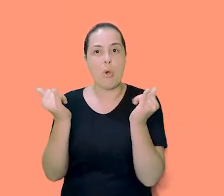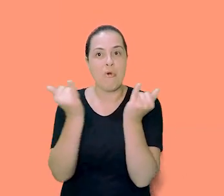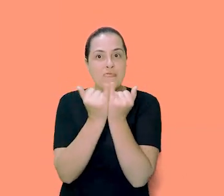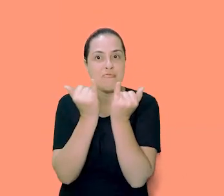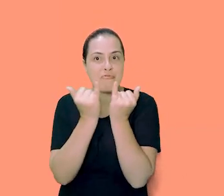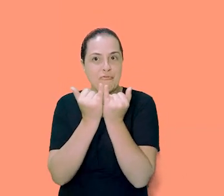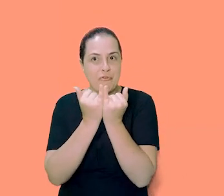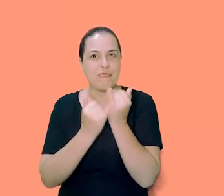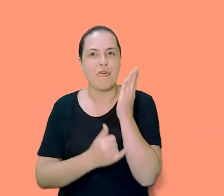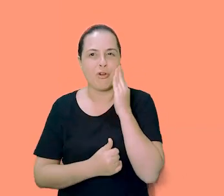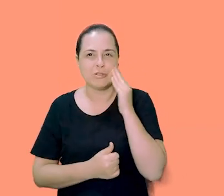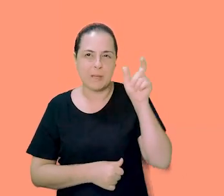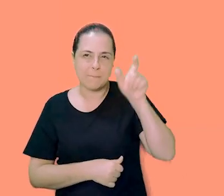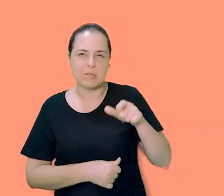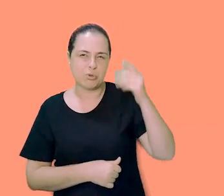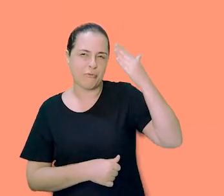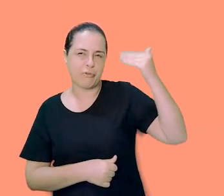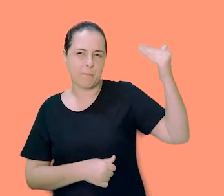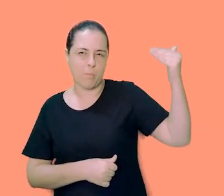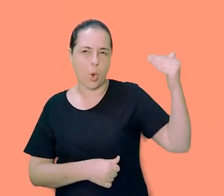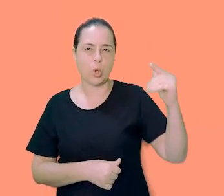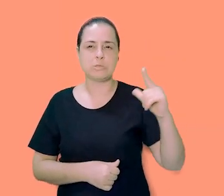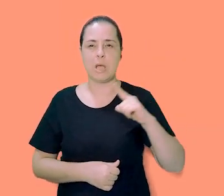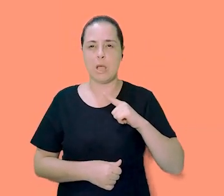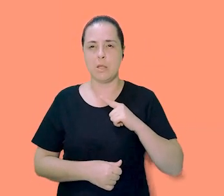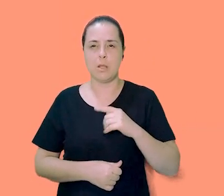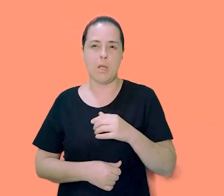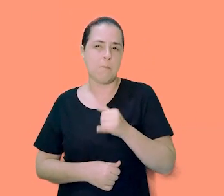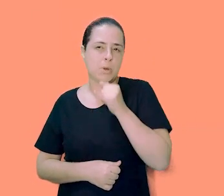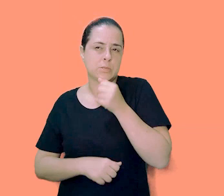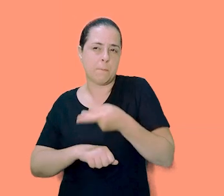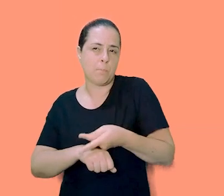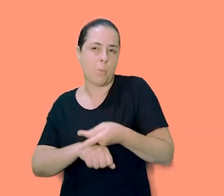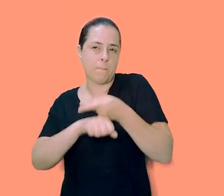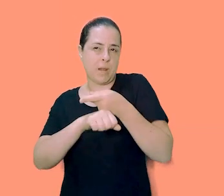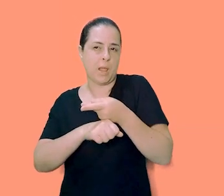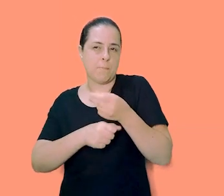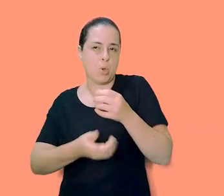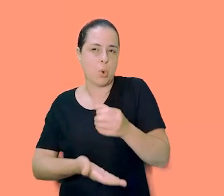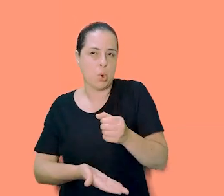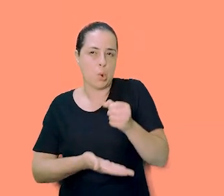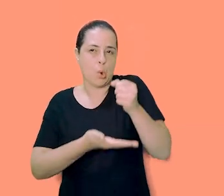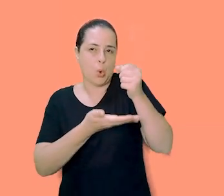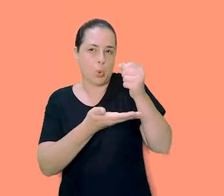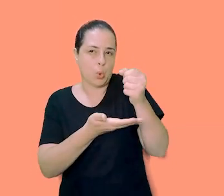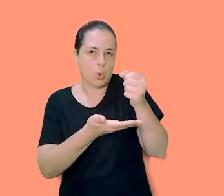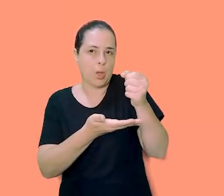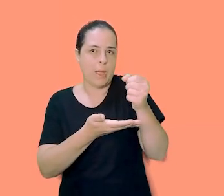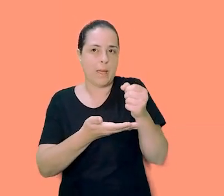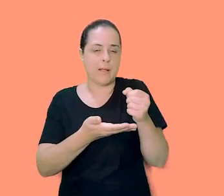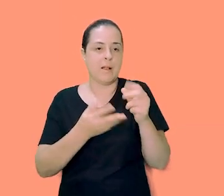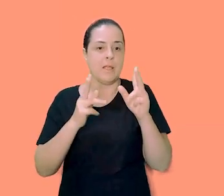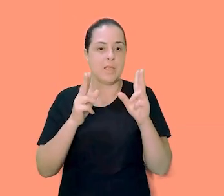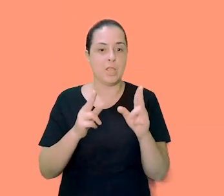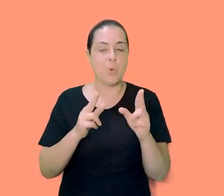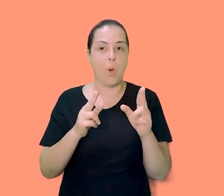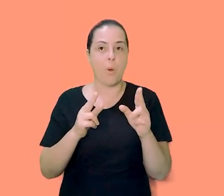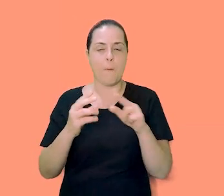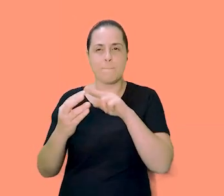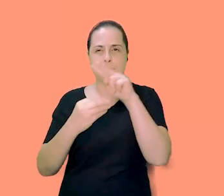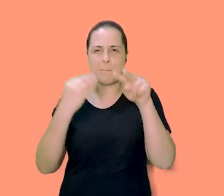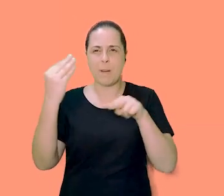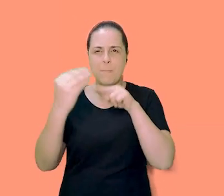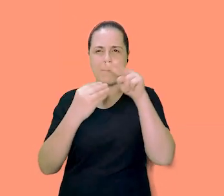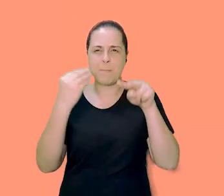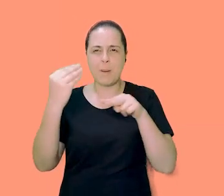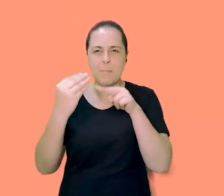fofoca de celebridade, né? Então, no Grammys, tem a Beyoncé falando com a Adele, sei lá. Aí as pessoas têm contas que eles falam, tipo,